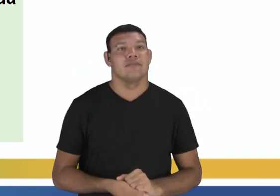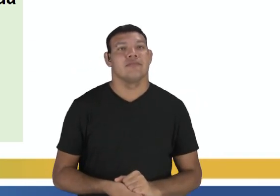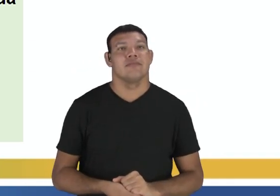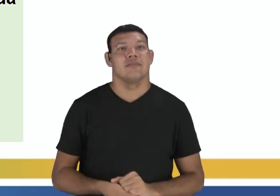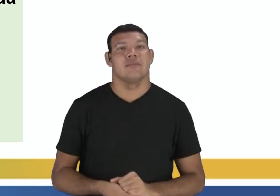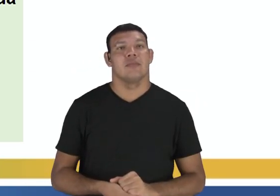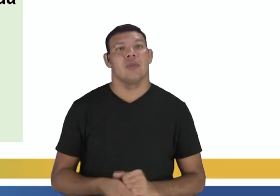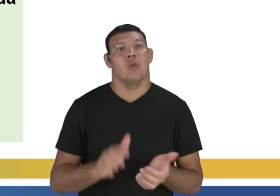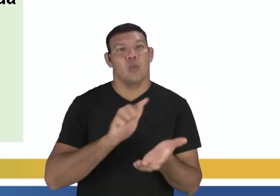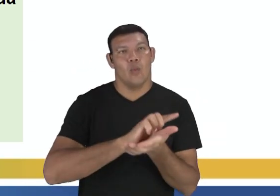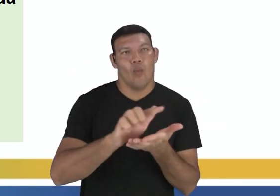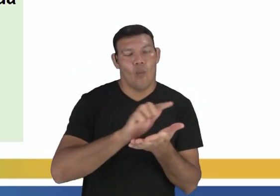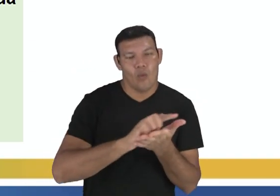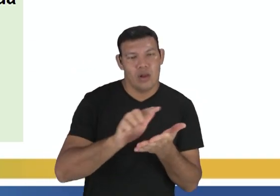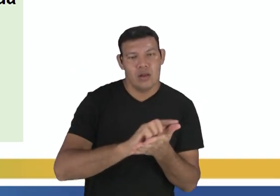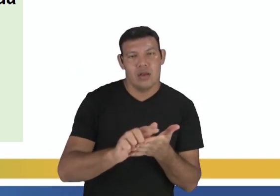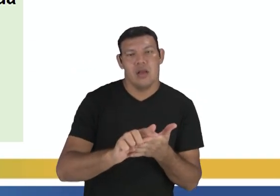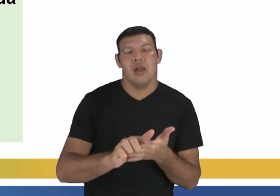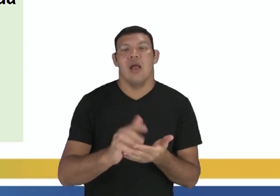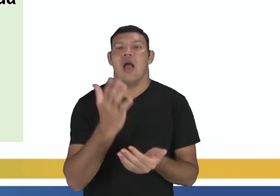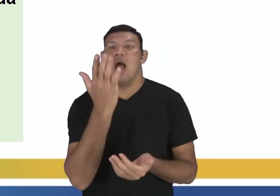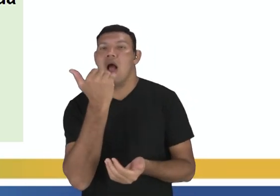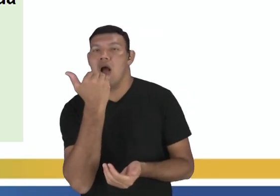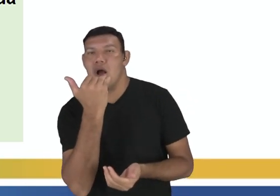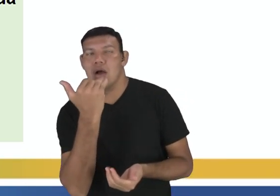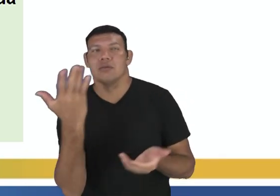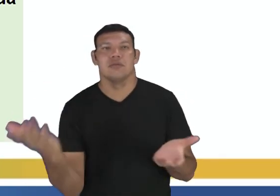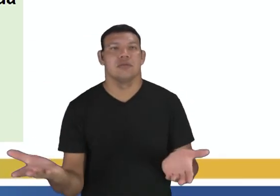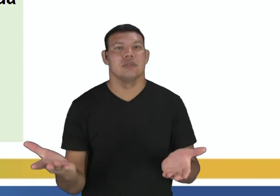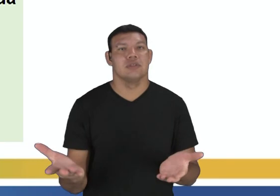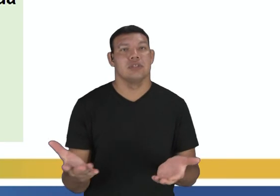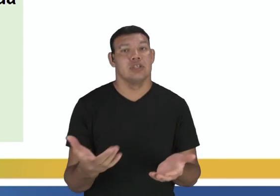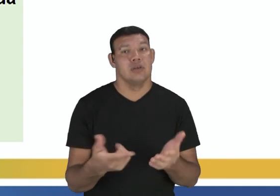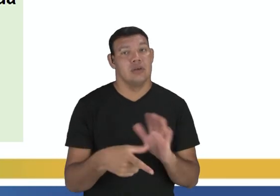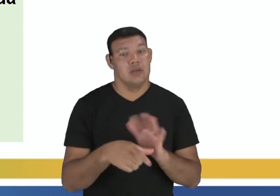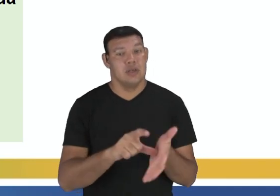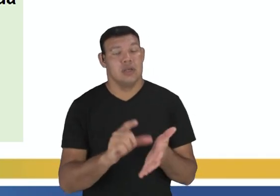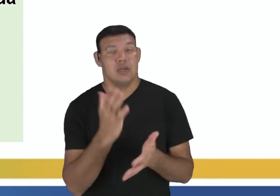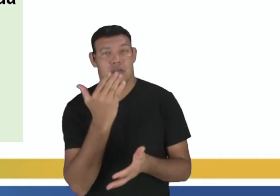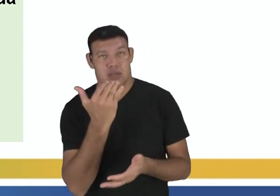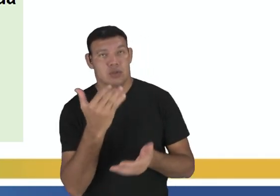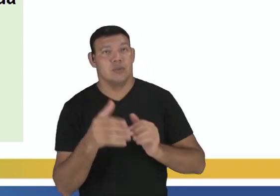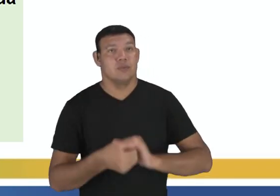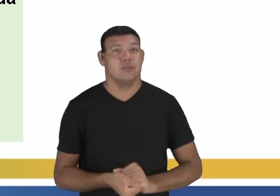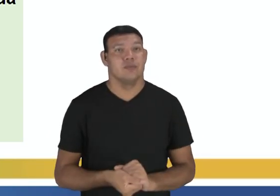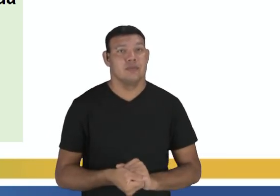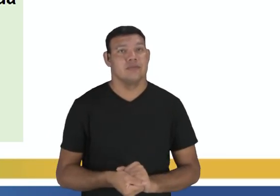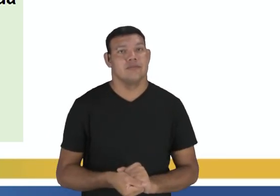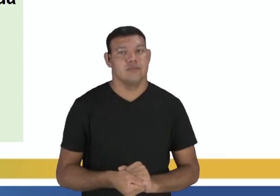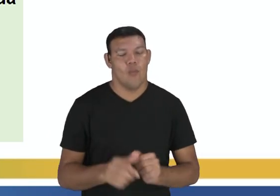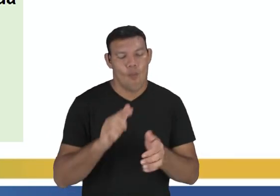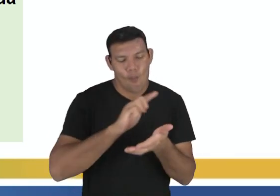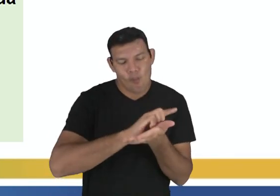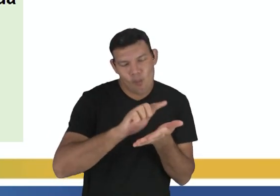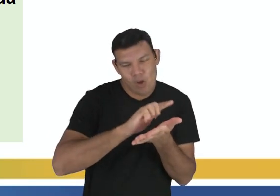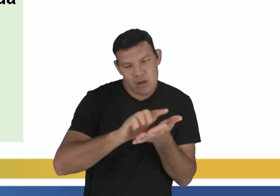bom? Desinfecção de alimentos antes do consumo, então usar ali o hipoclorito de sódio ou